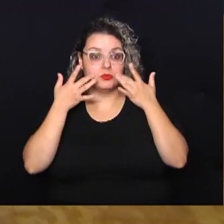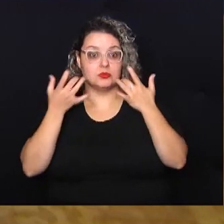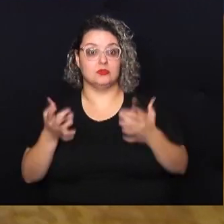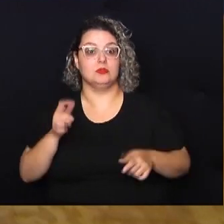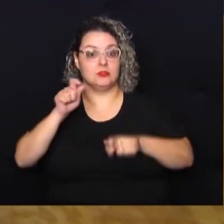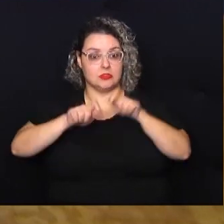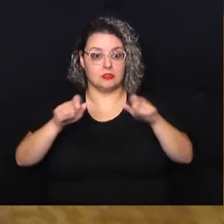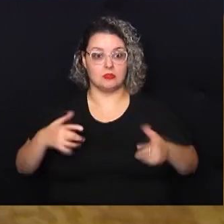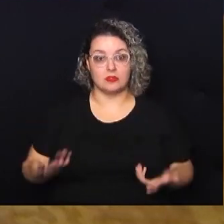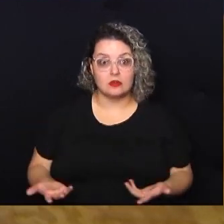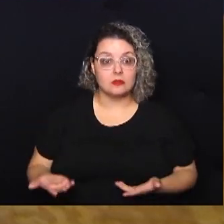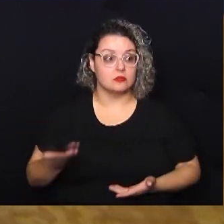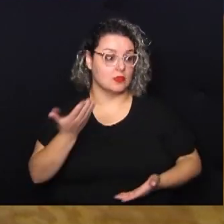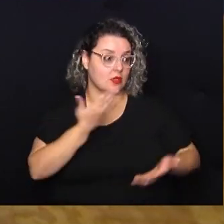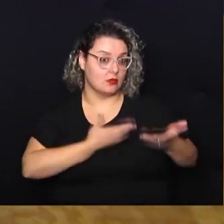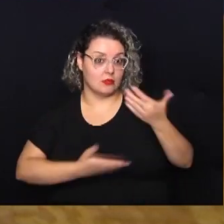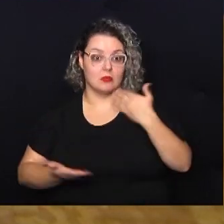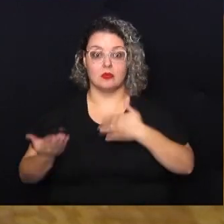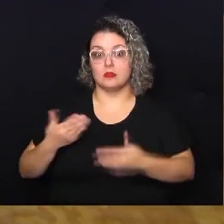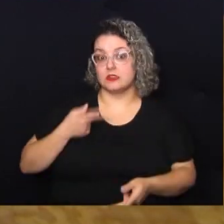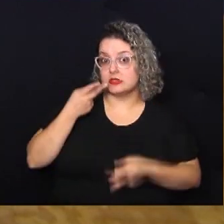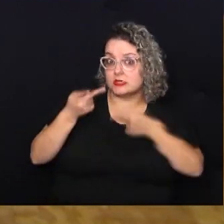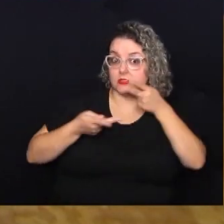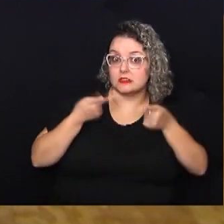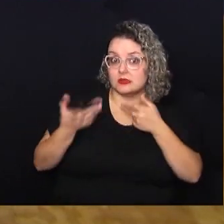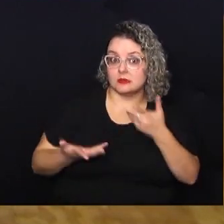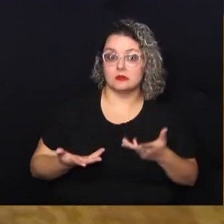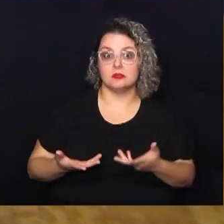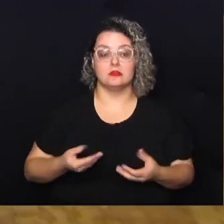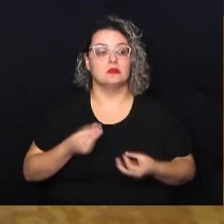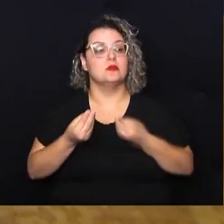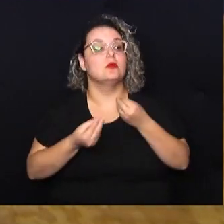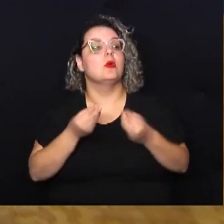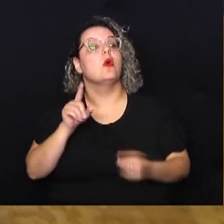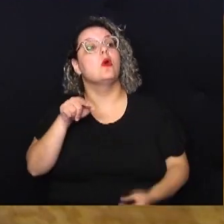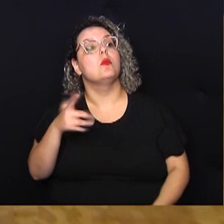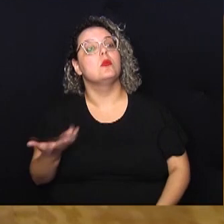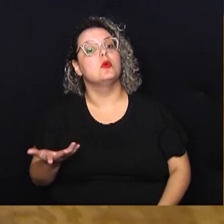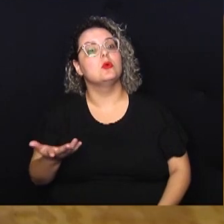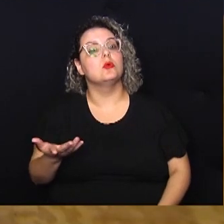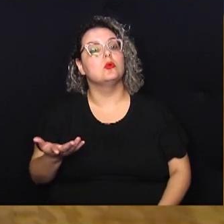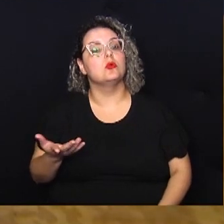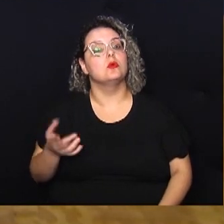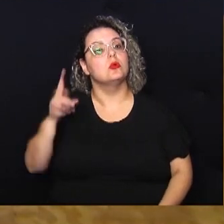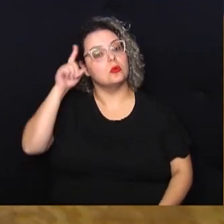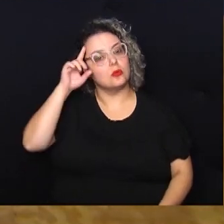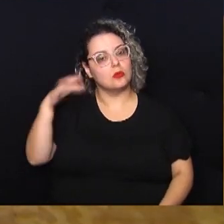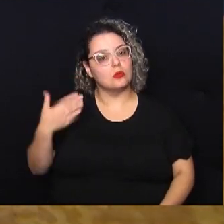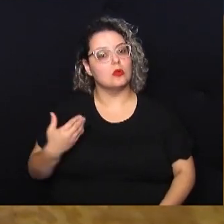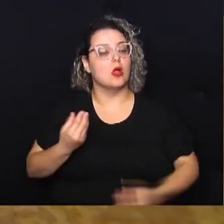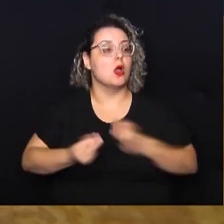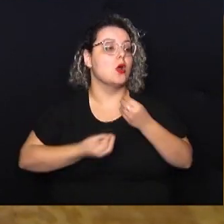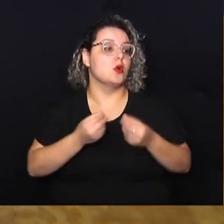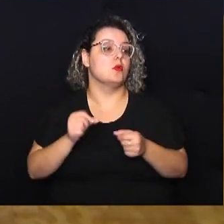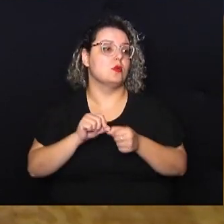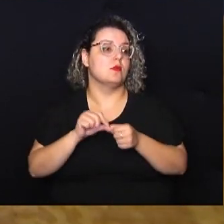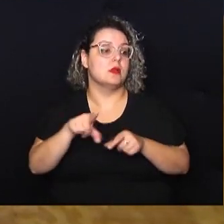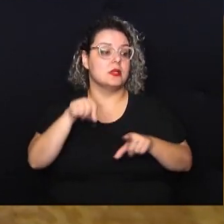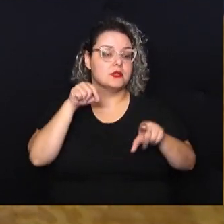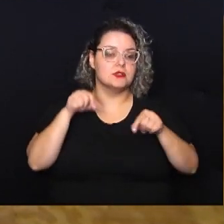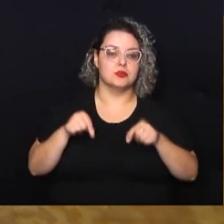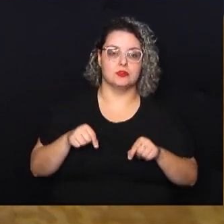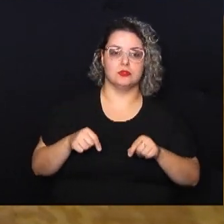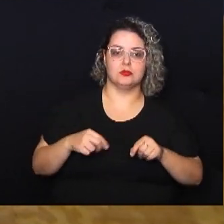pessoas, interagem, tem falas. Como que é isso no dia a dia? Como que foi feita a escolha do